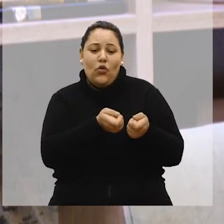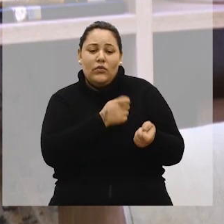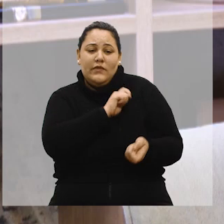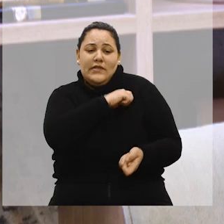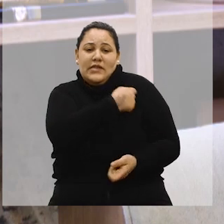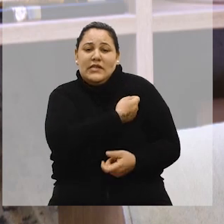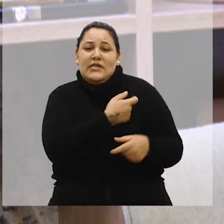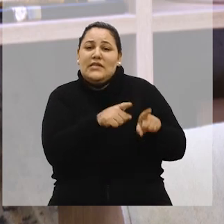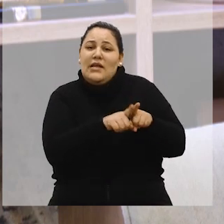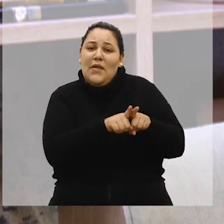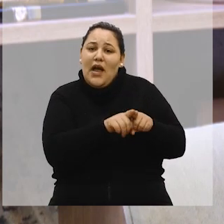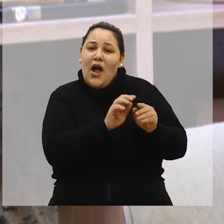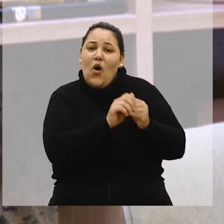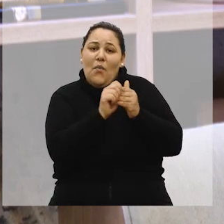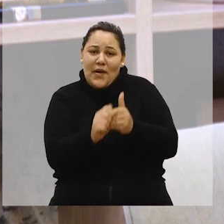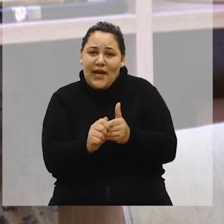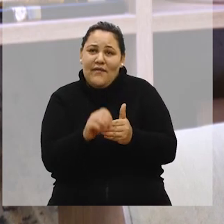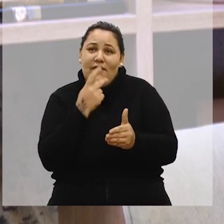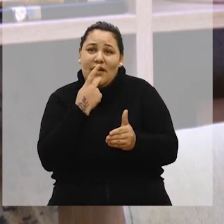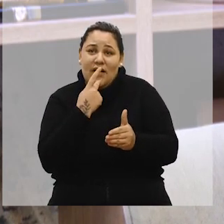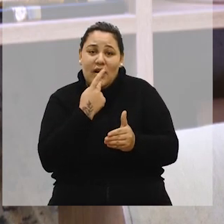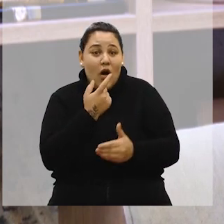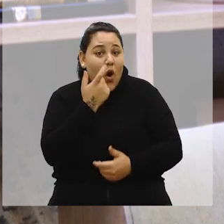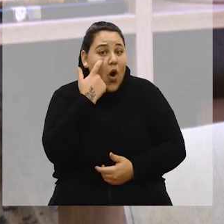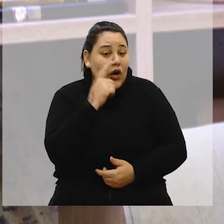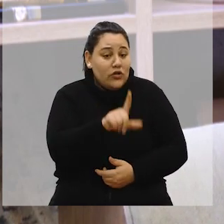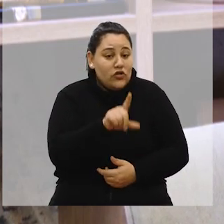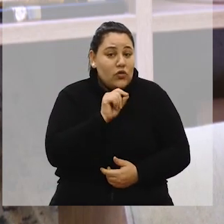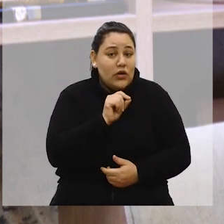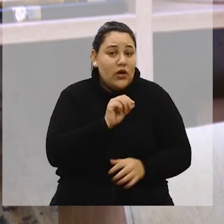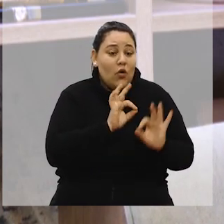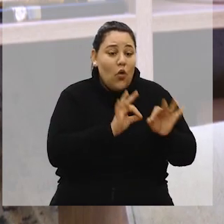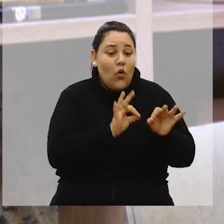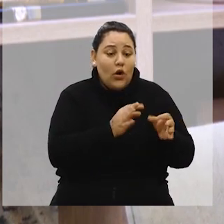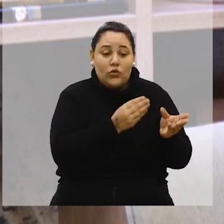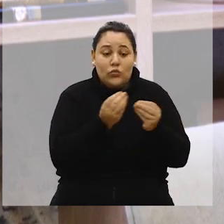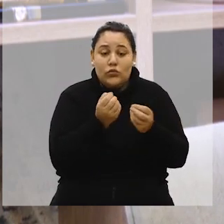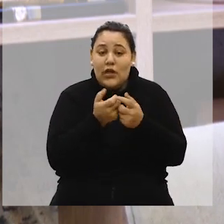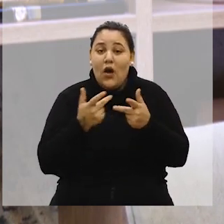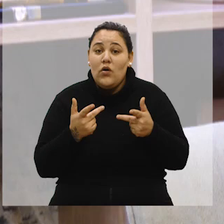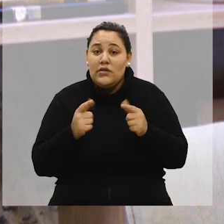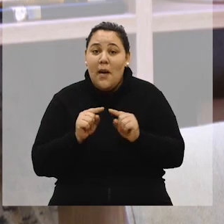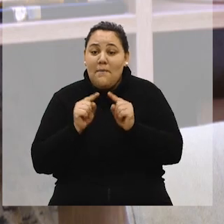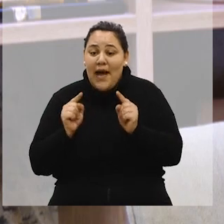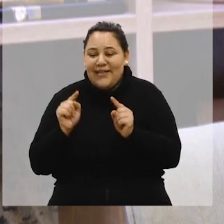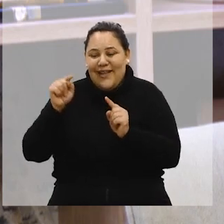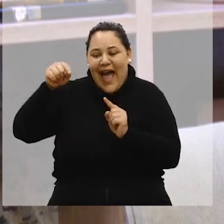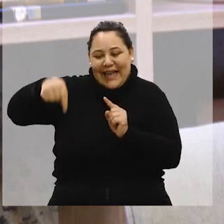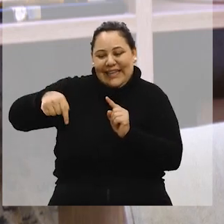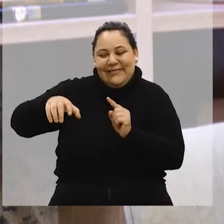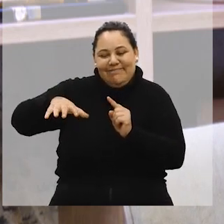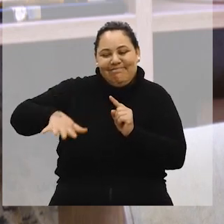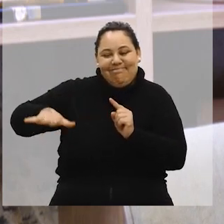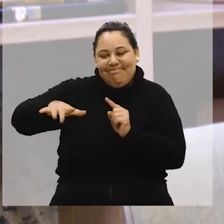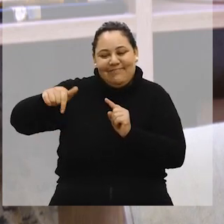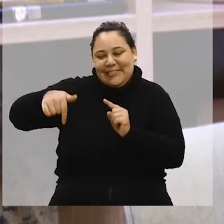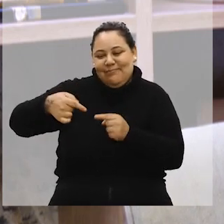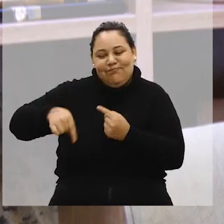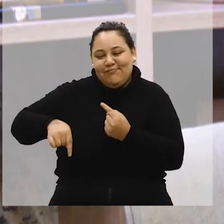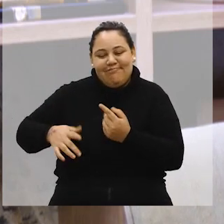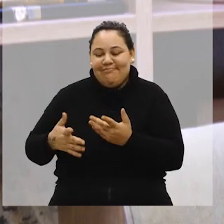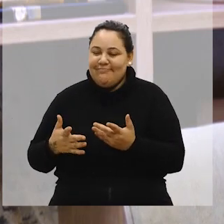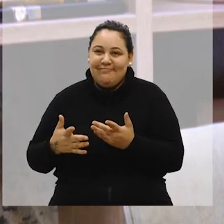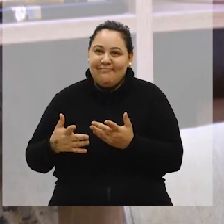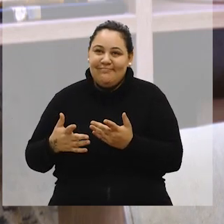fiscalização prudente de dizer, olha, te escolhi, concordo com muitas coisas, mas aqui